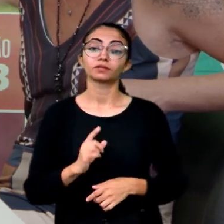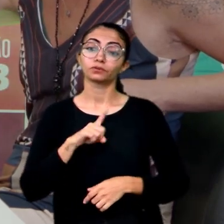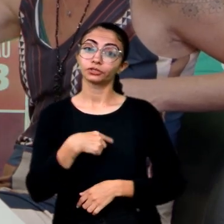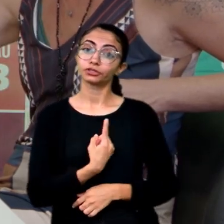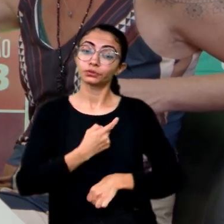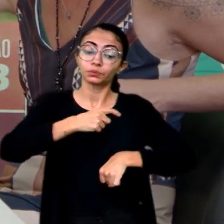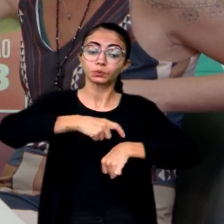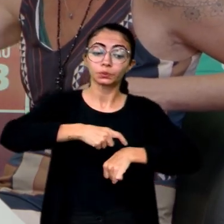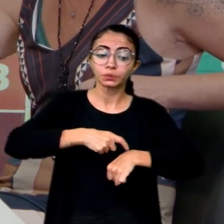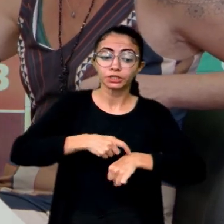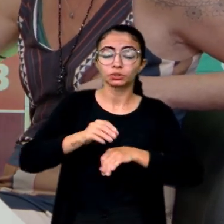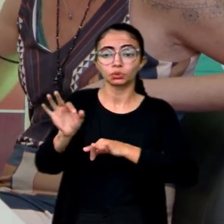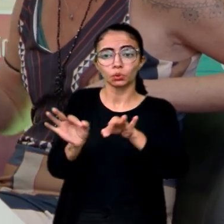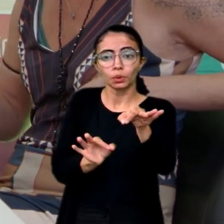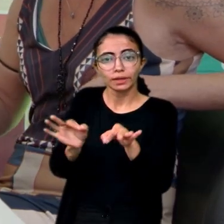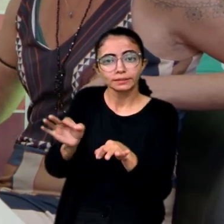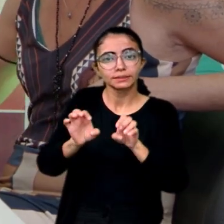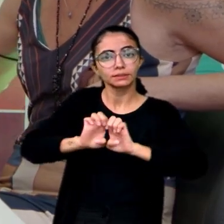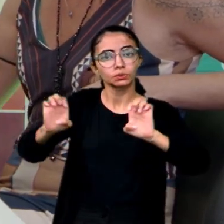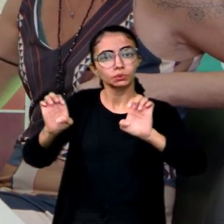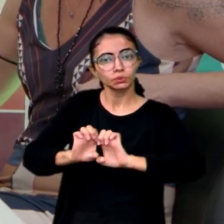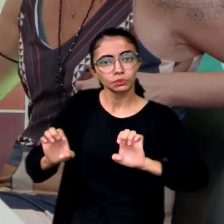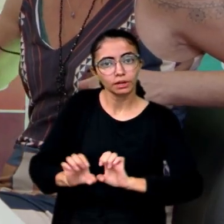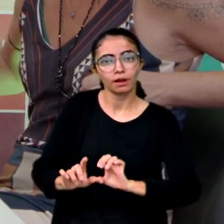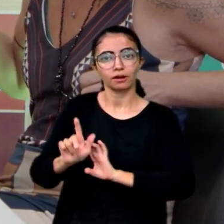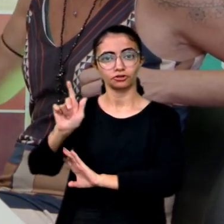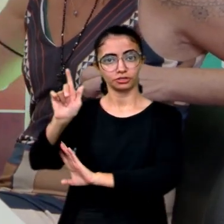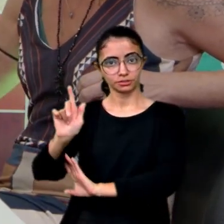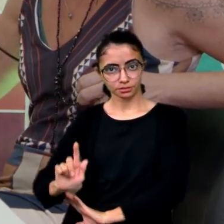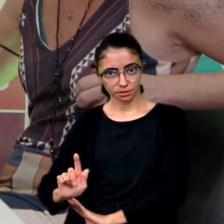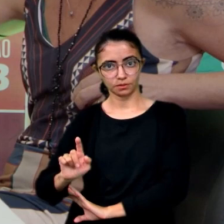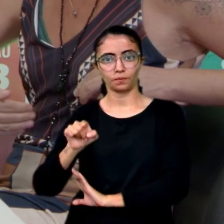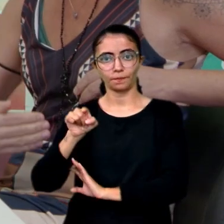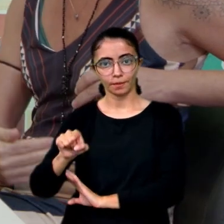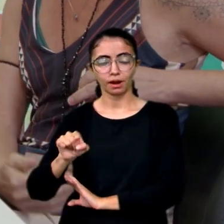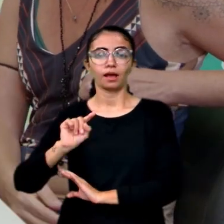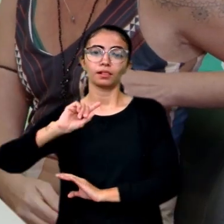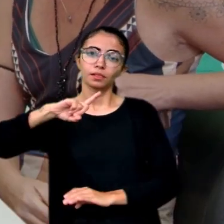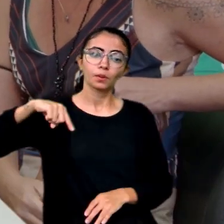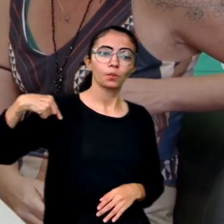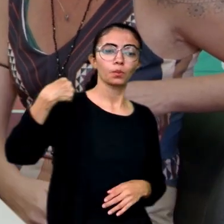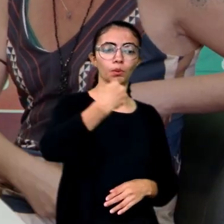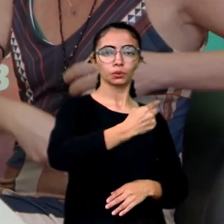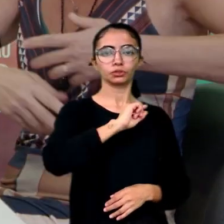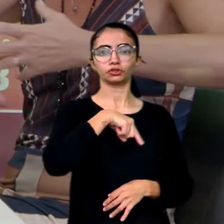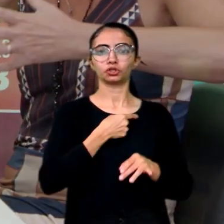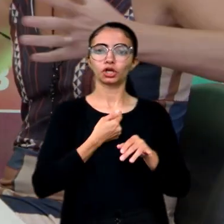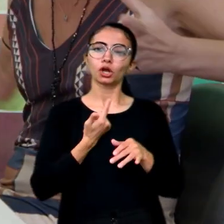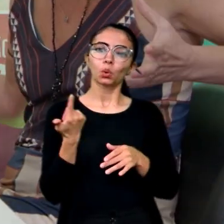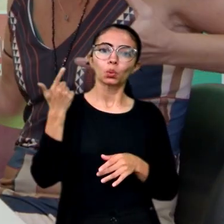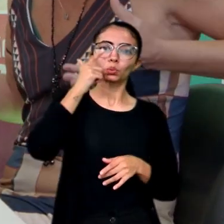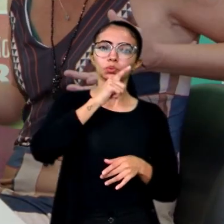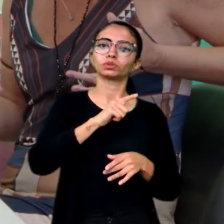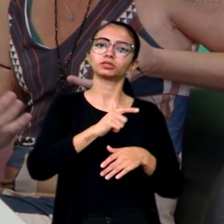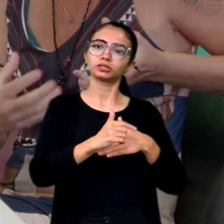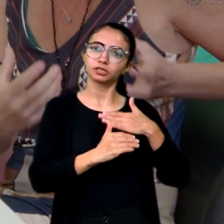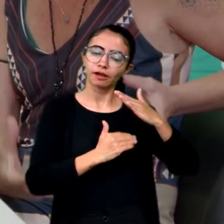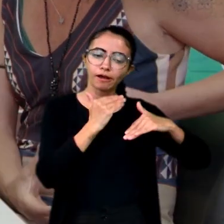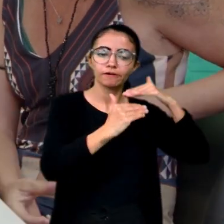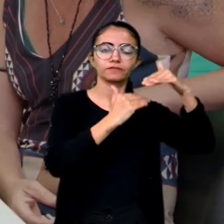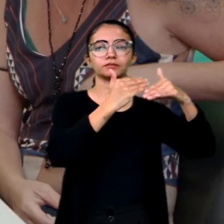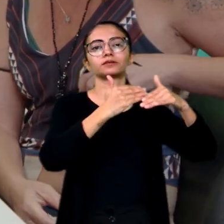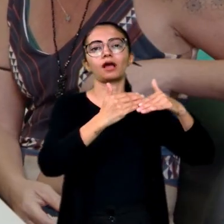a gestão, a casa, para conseguir dar esse passo para disseminar melhor